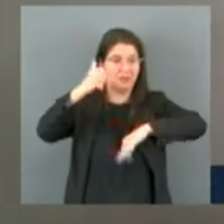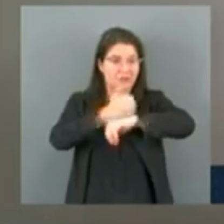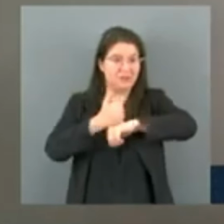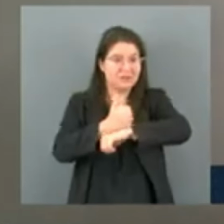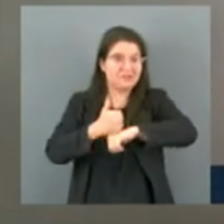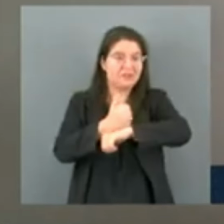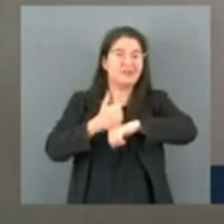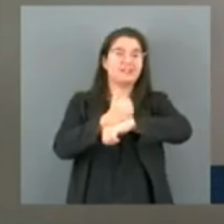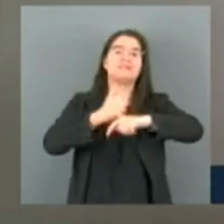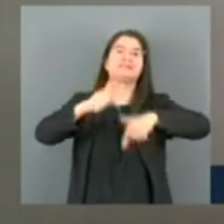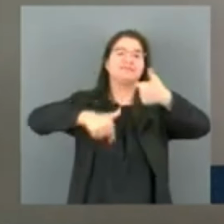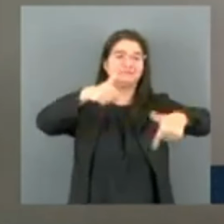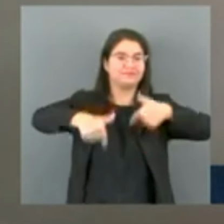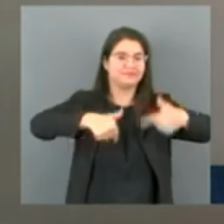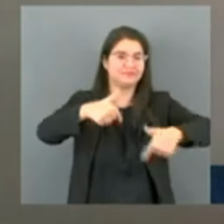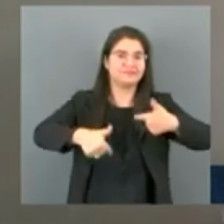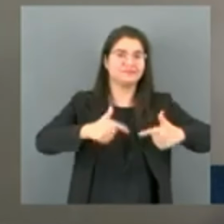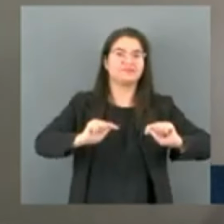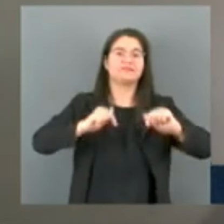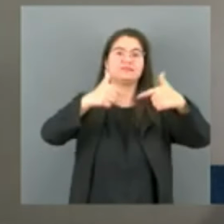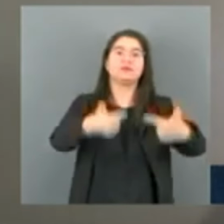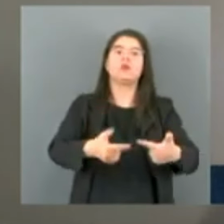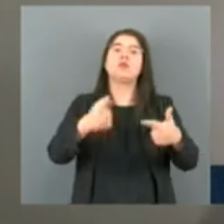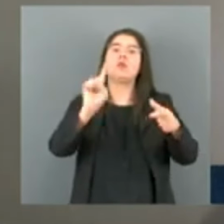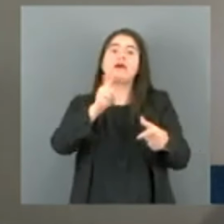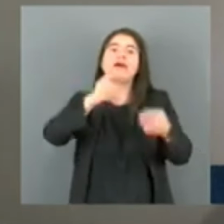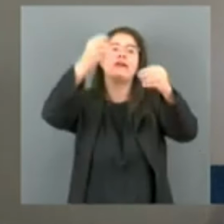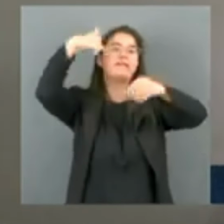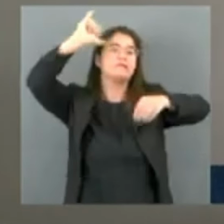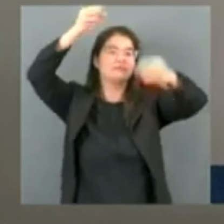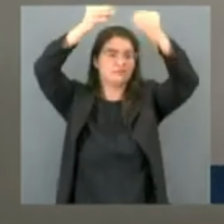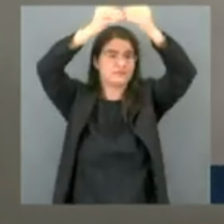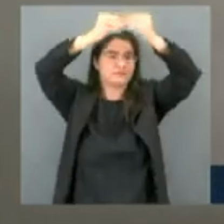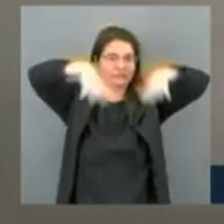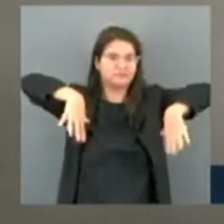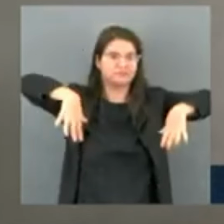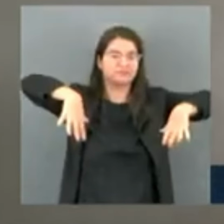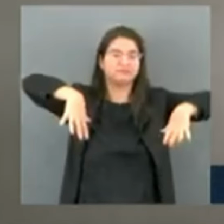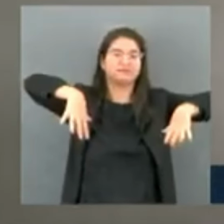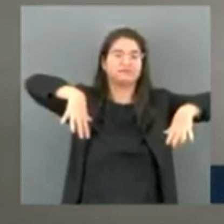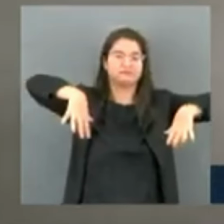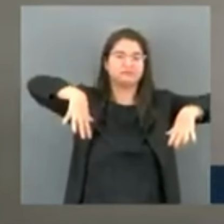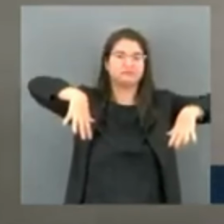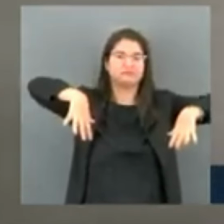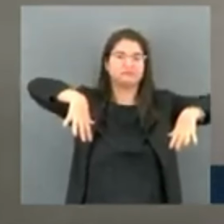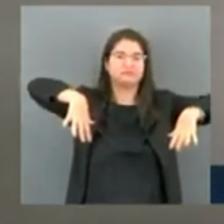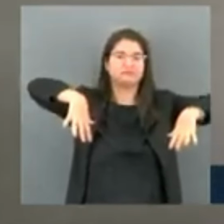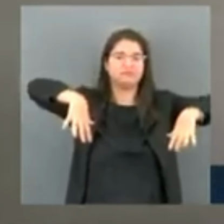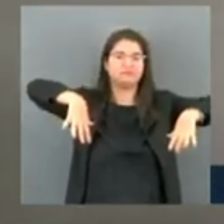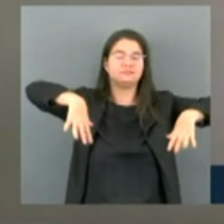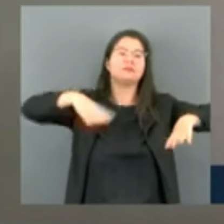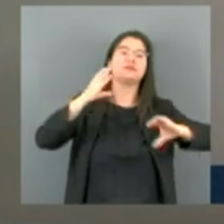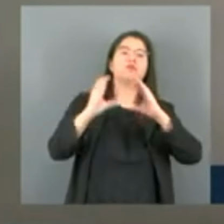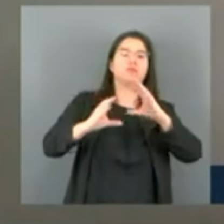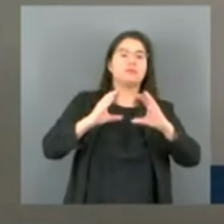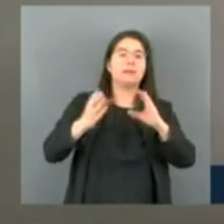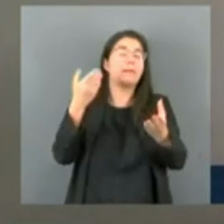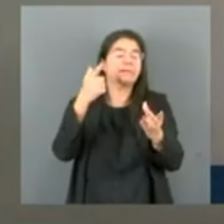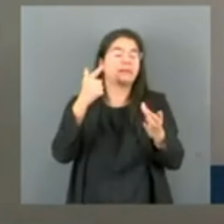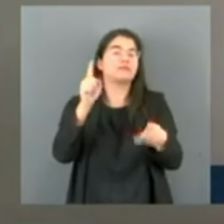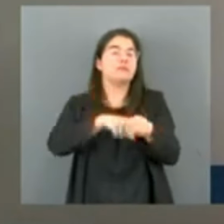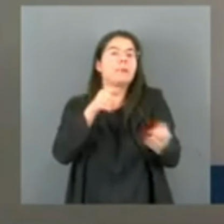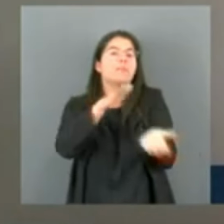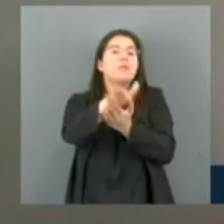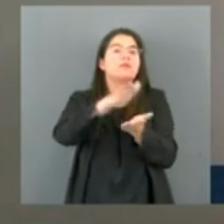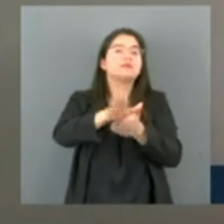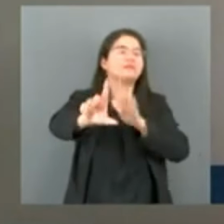em atuação, eles não sejam prejudicados majoritariamente, e a partir da data da publicação da lei, aí